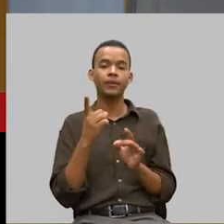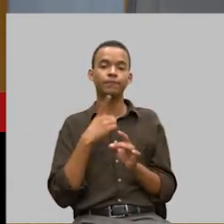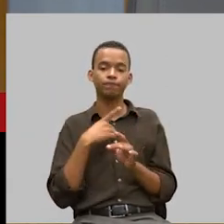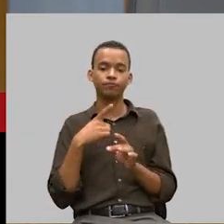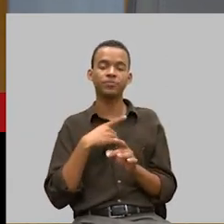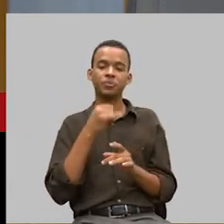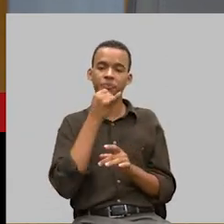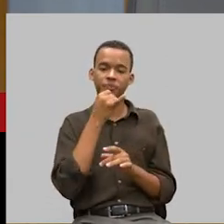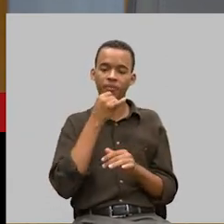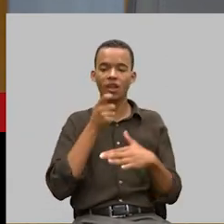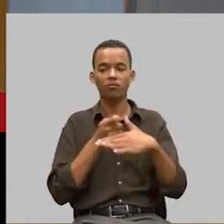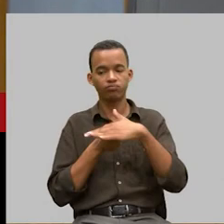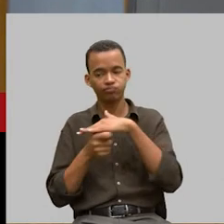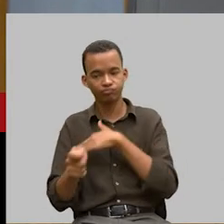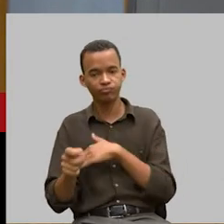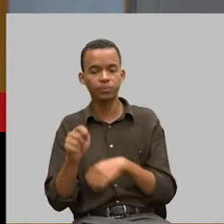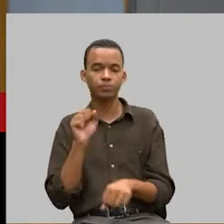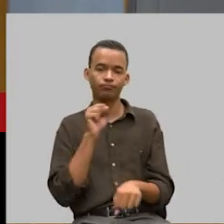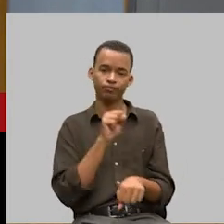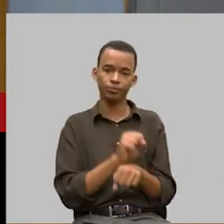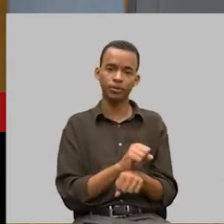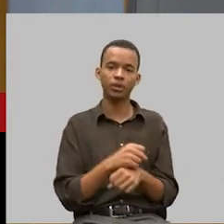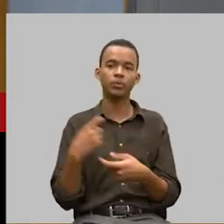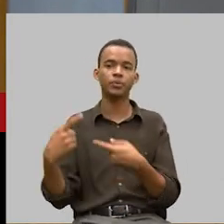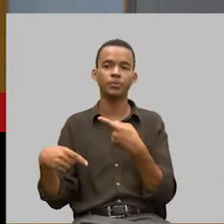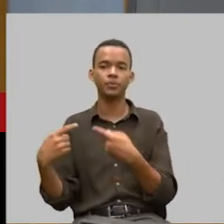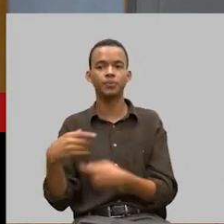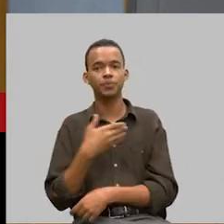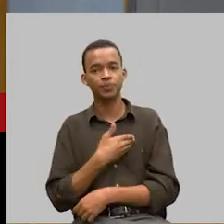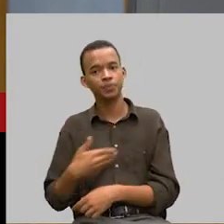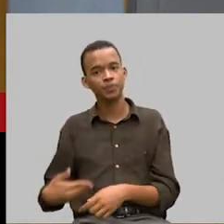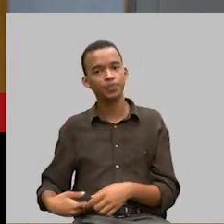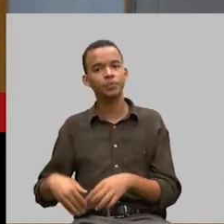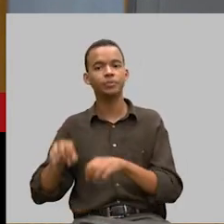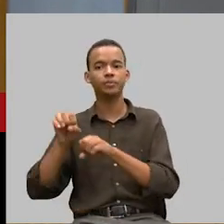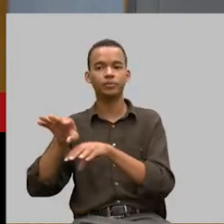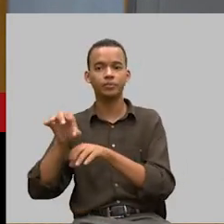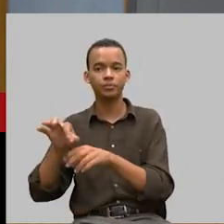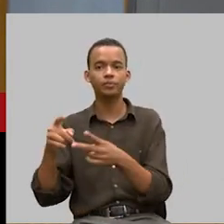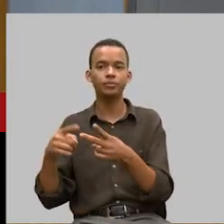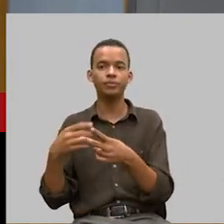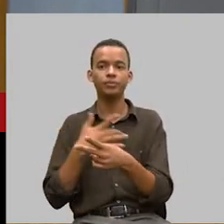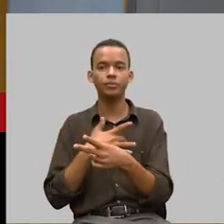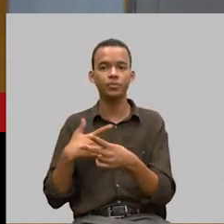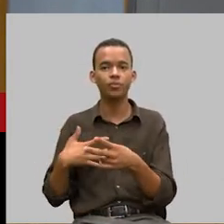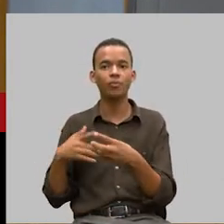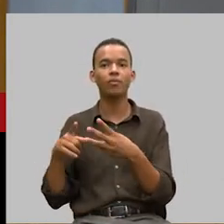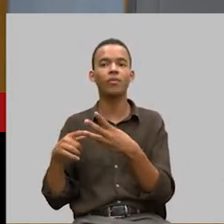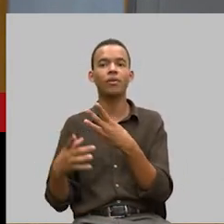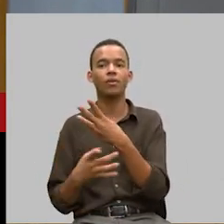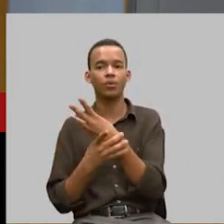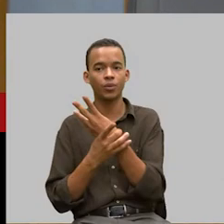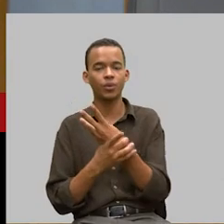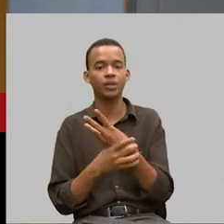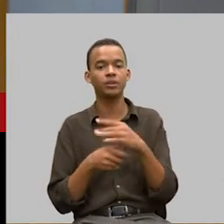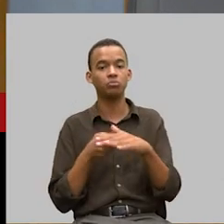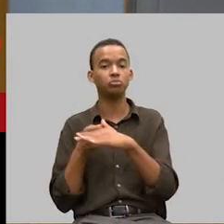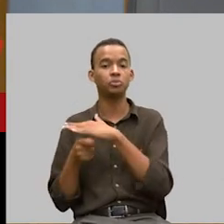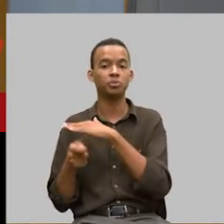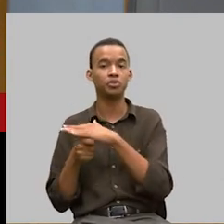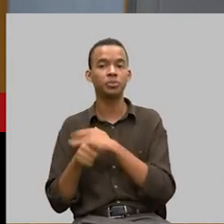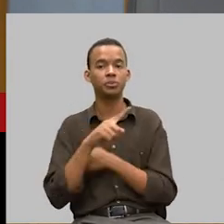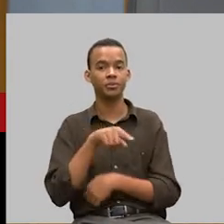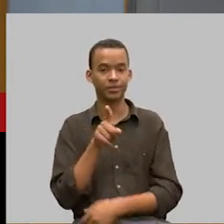de de investimentos em políticas públicas da educação da Saúde da segurança e o governo